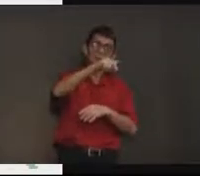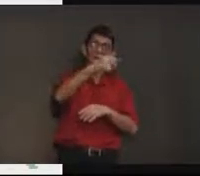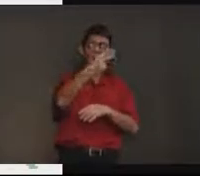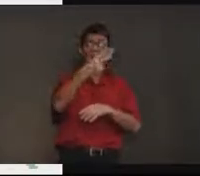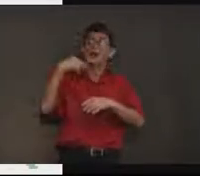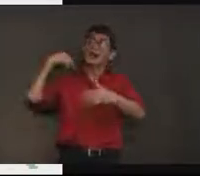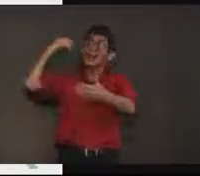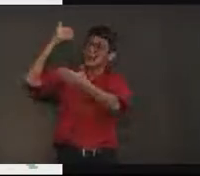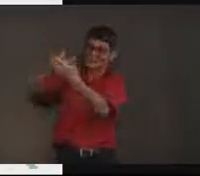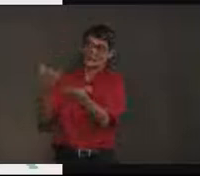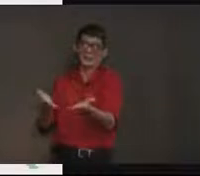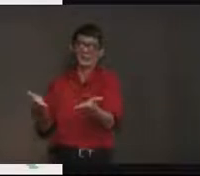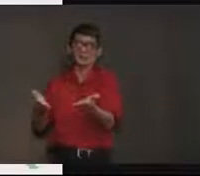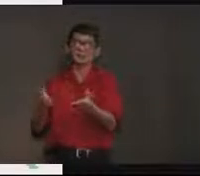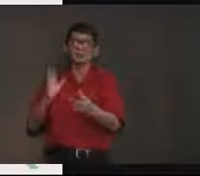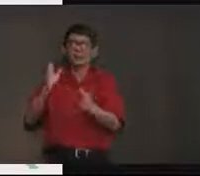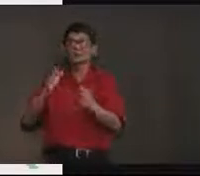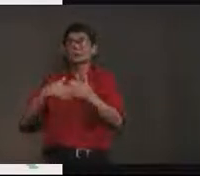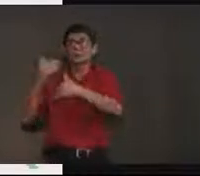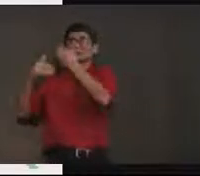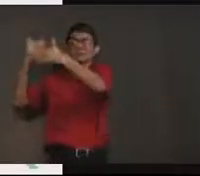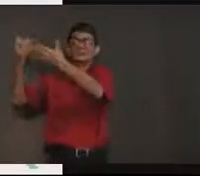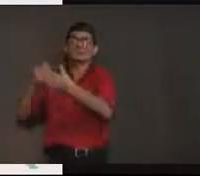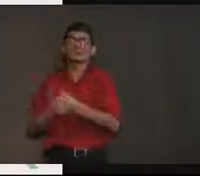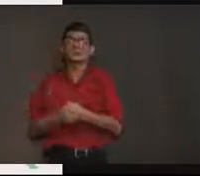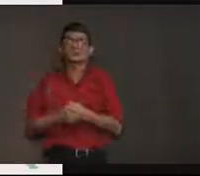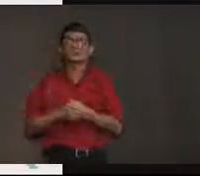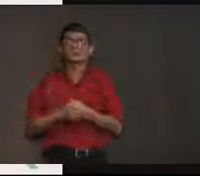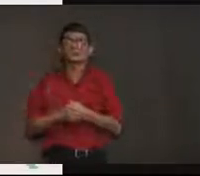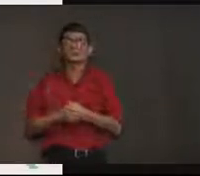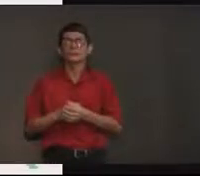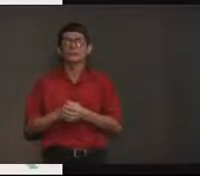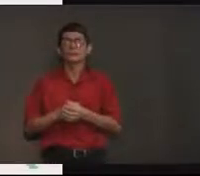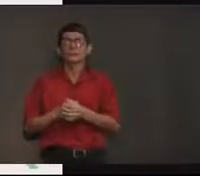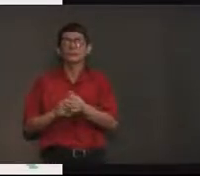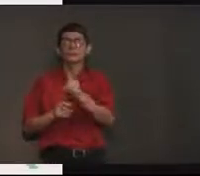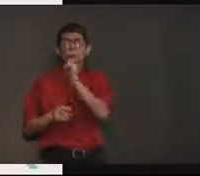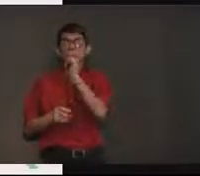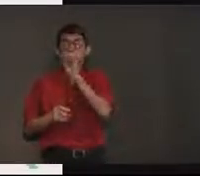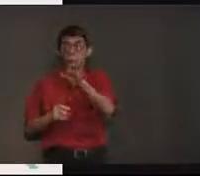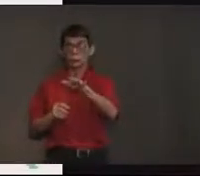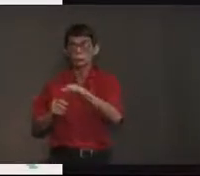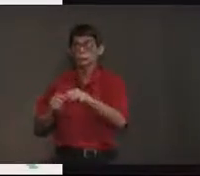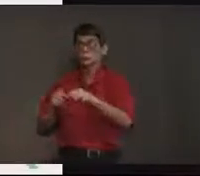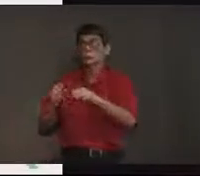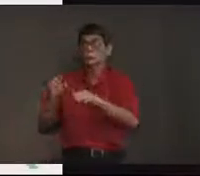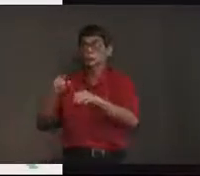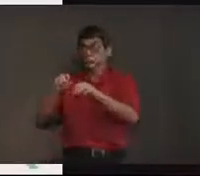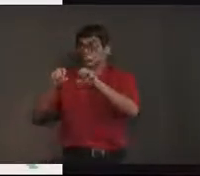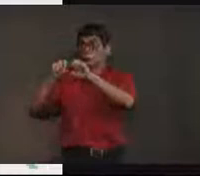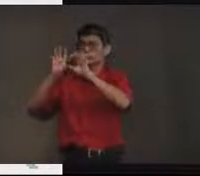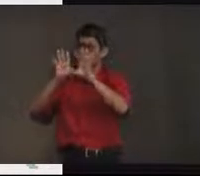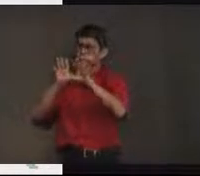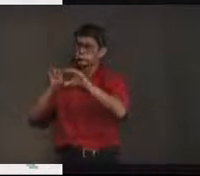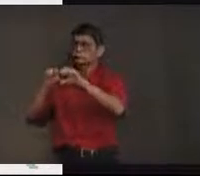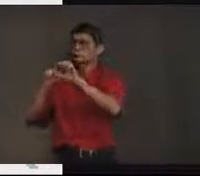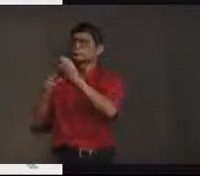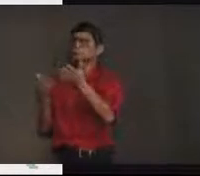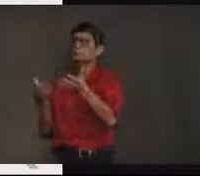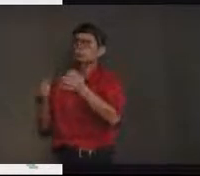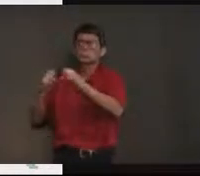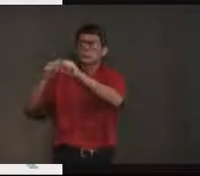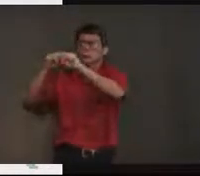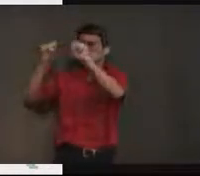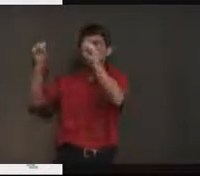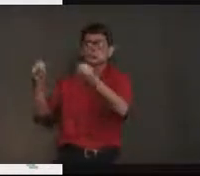área então se você faz a mesma coisa para um sistema se você procura uma solução estacionária para o sistema do tipo